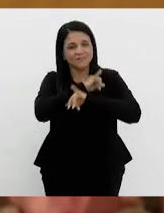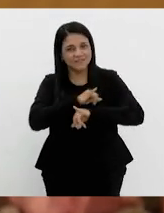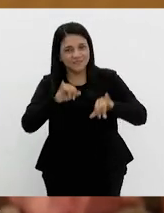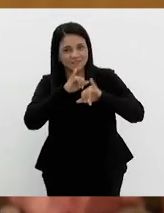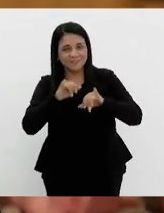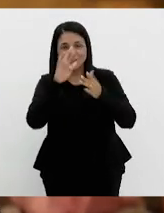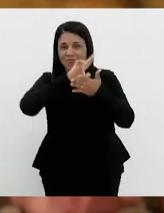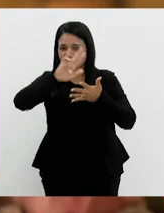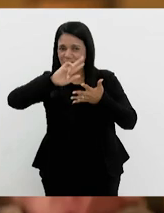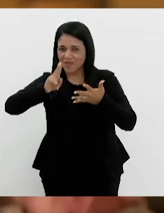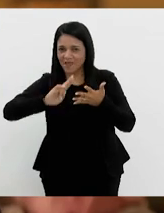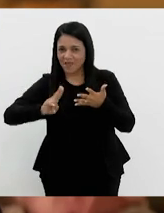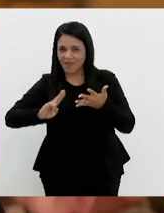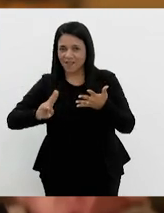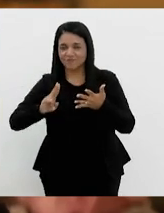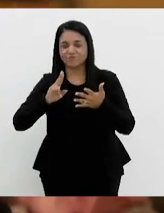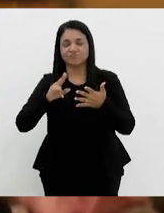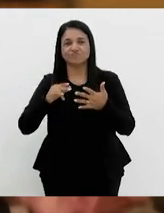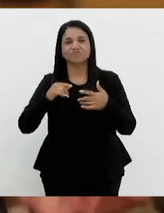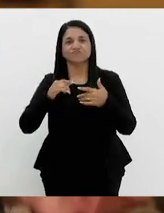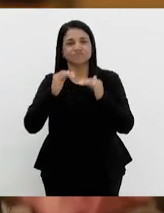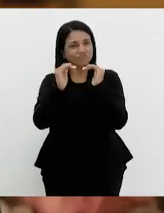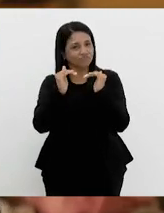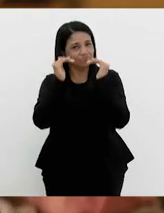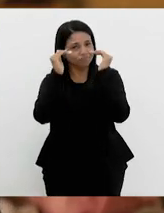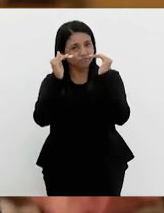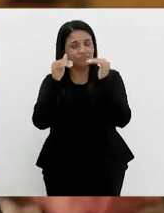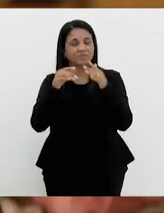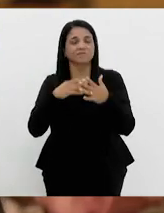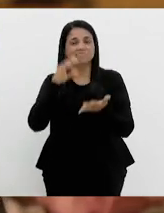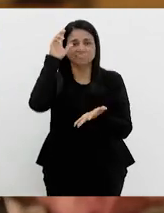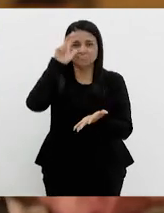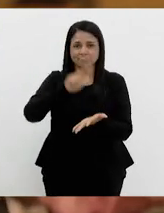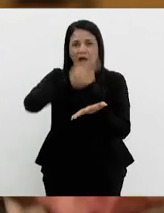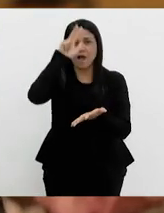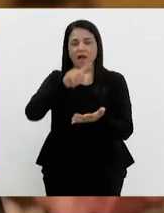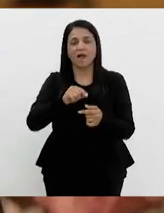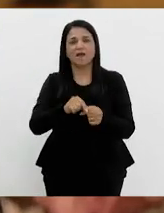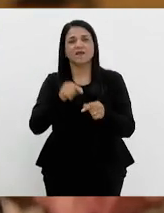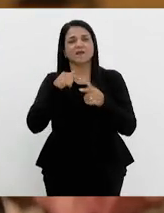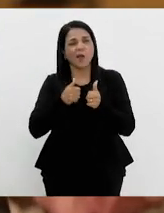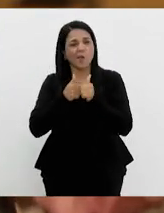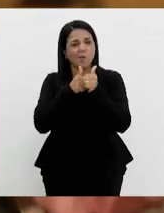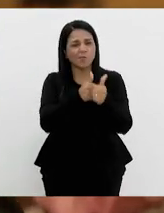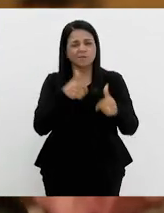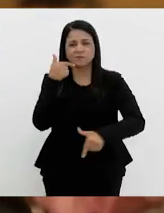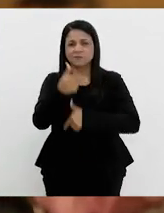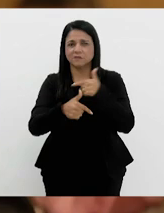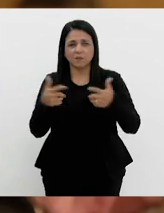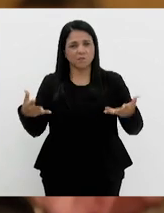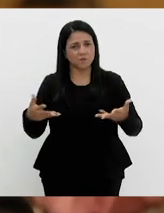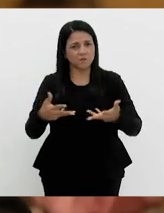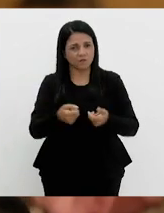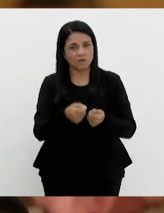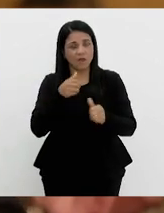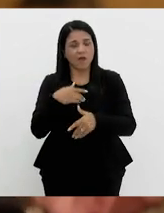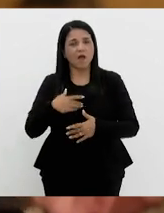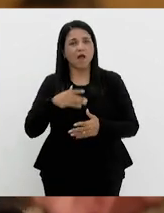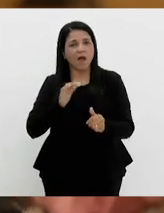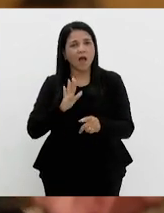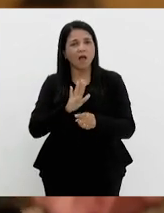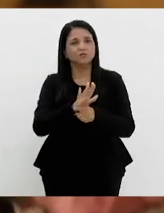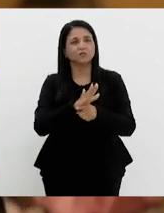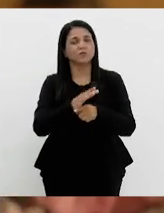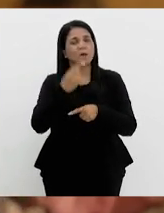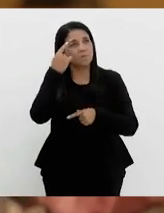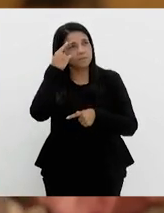serão agora né oficializados que possa fazer um belo trabalho de acompanhamento de nos ajudar a pensar junto se ajudar também o